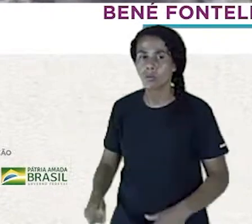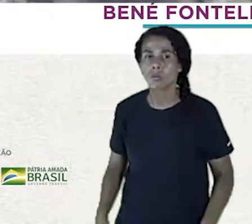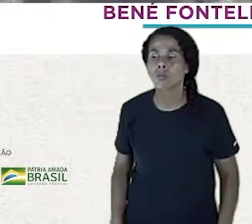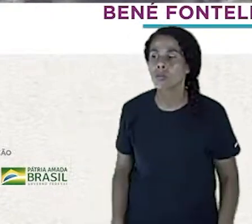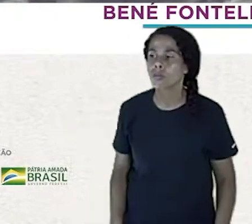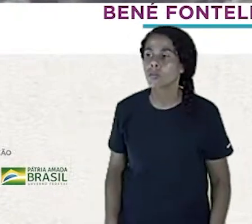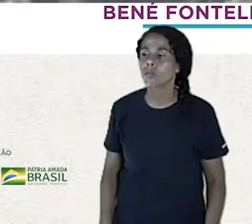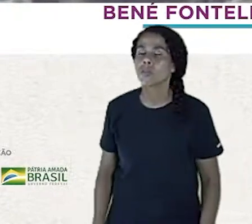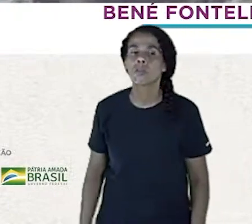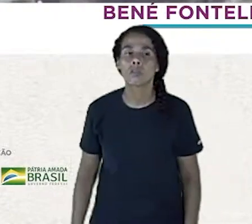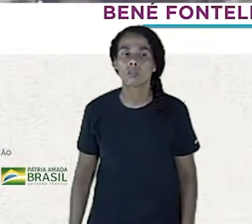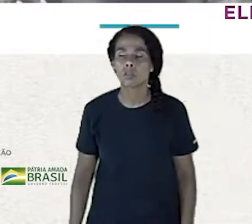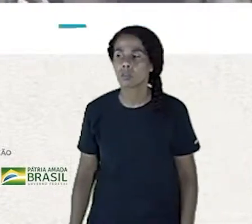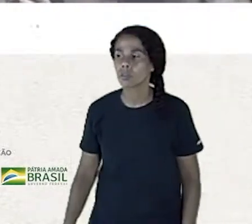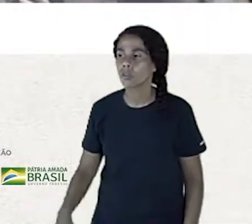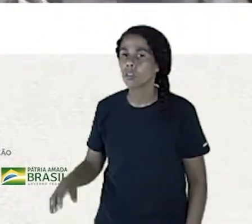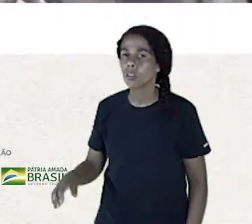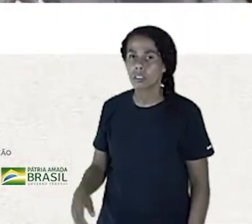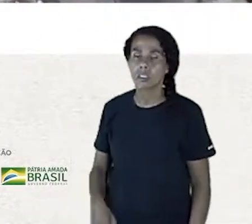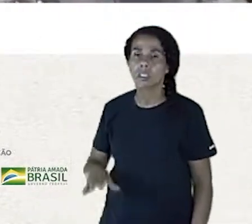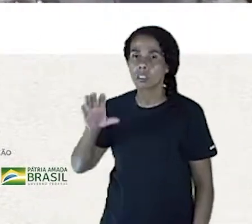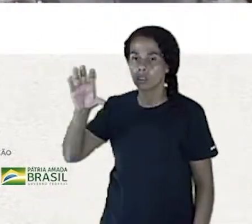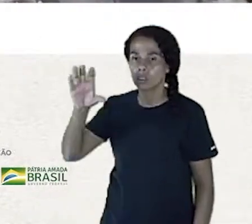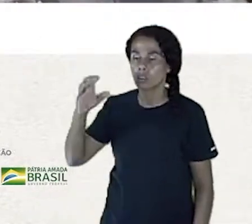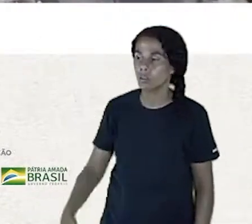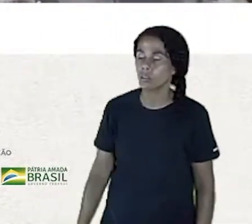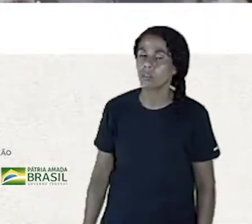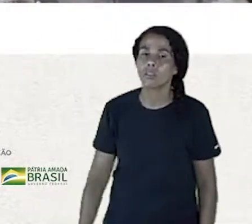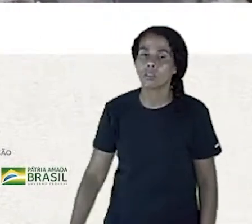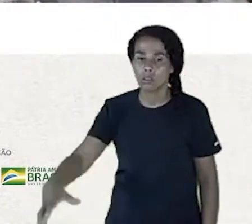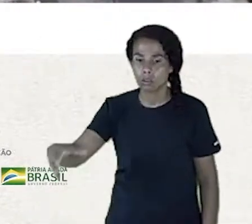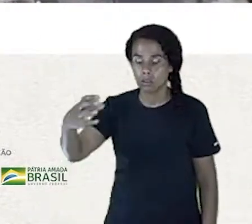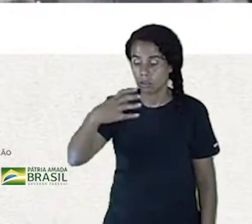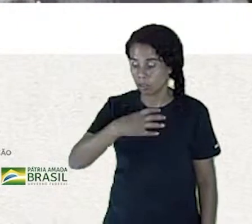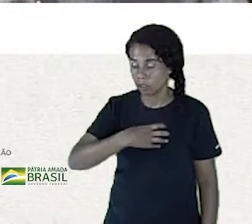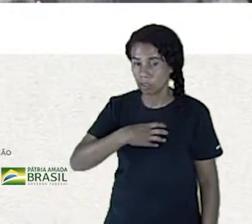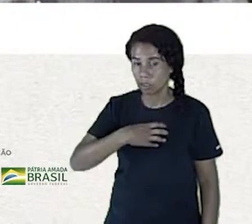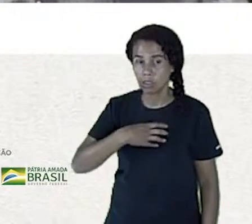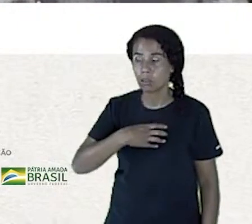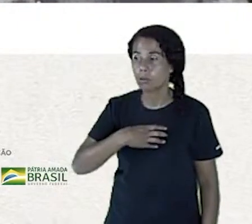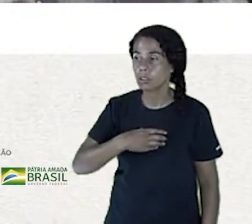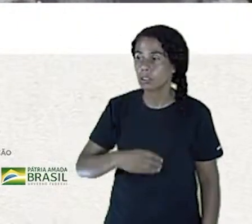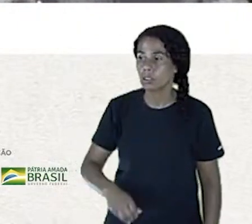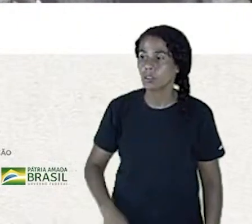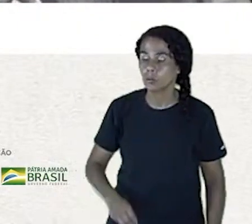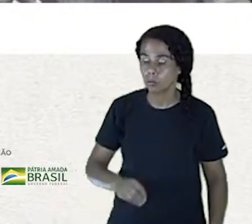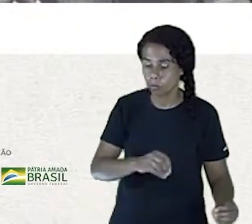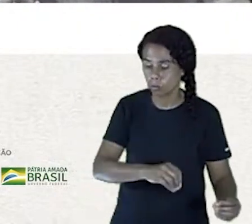Bahia. Ah, tá. E agora estão ligados aqui. Então aí, que bom. São muitos, Bené?